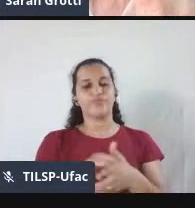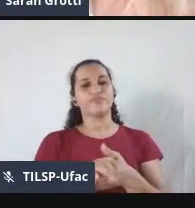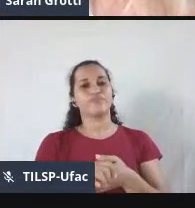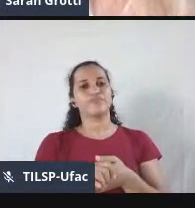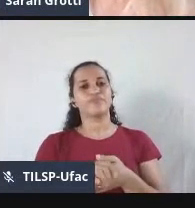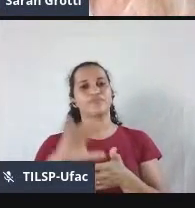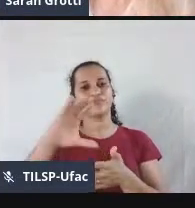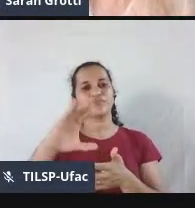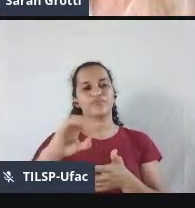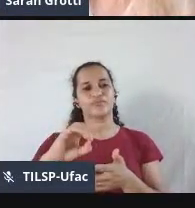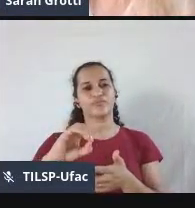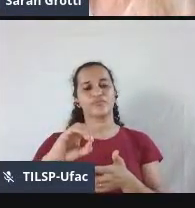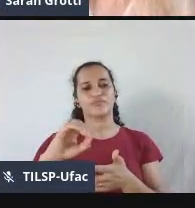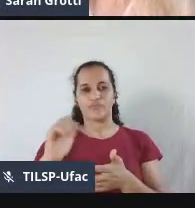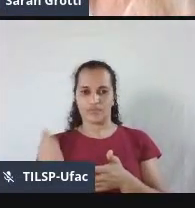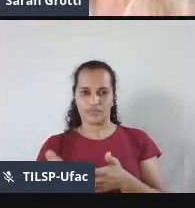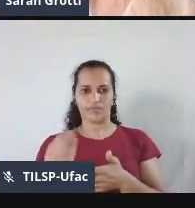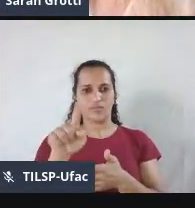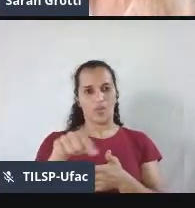metilmalonil-CoA.